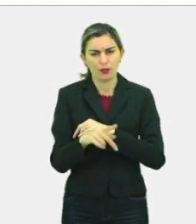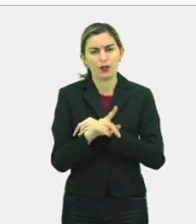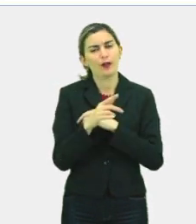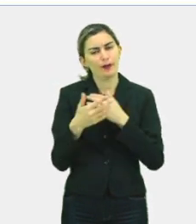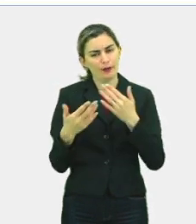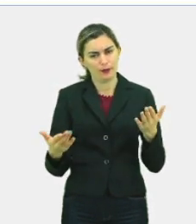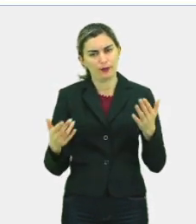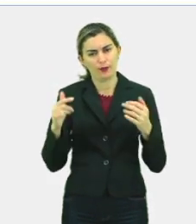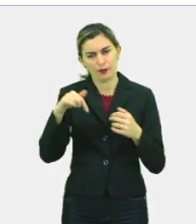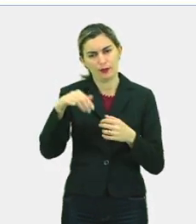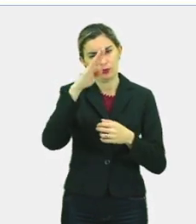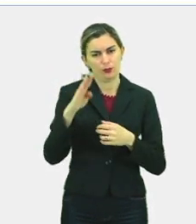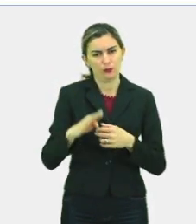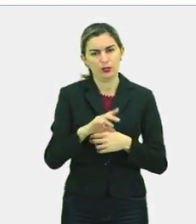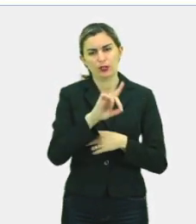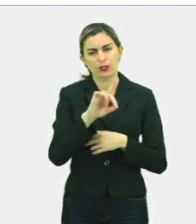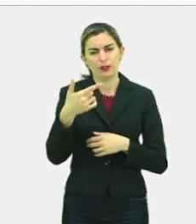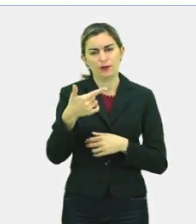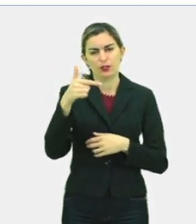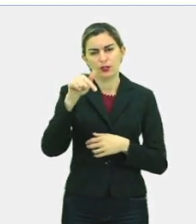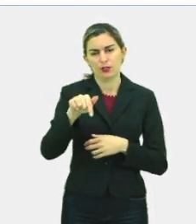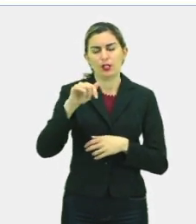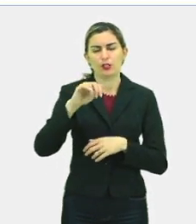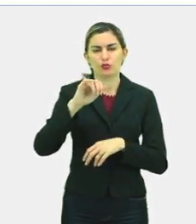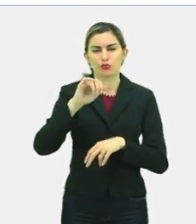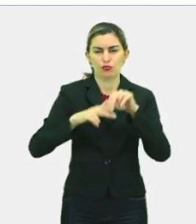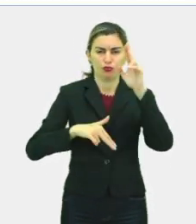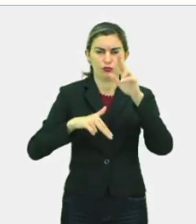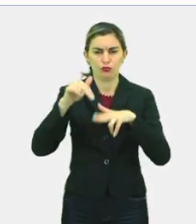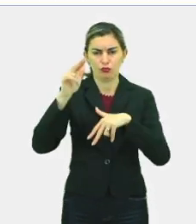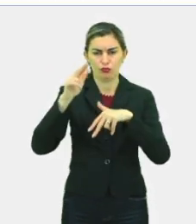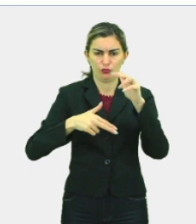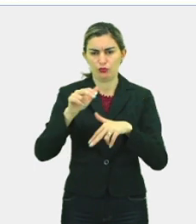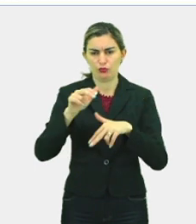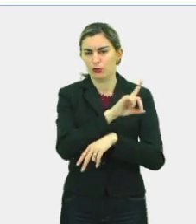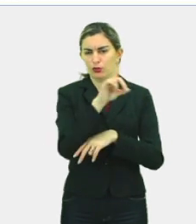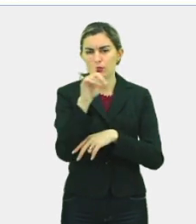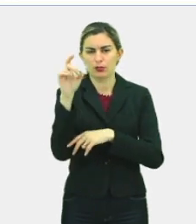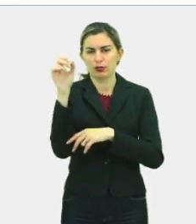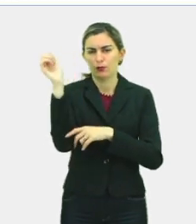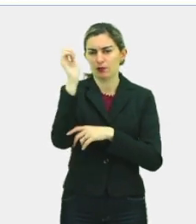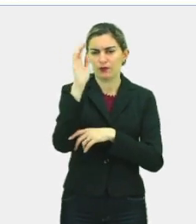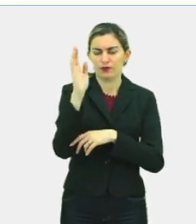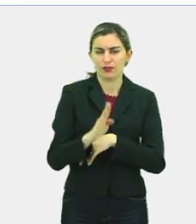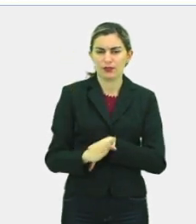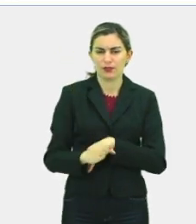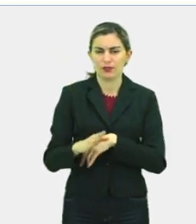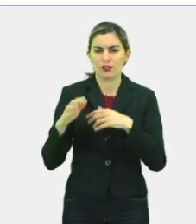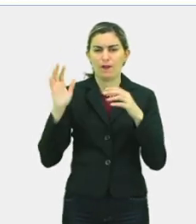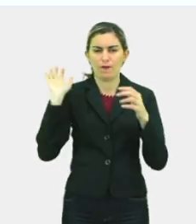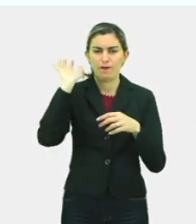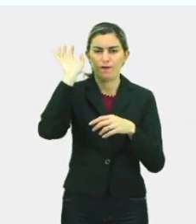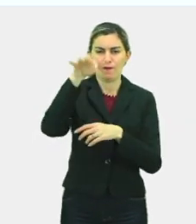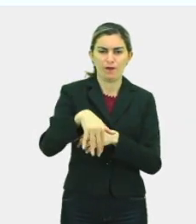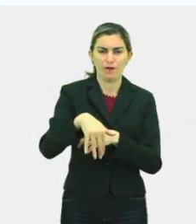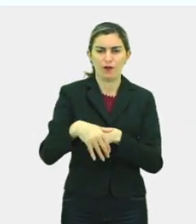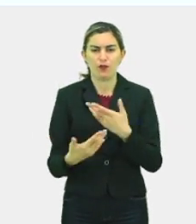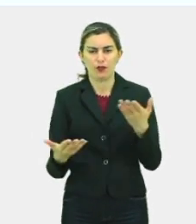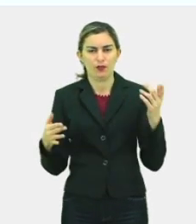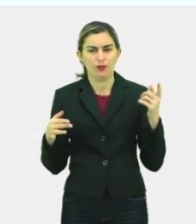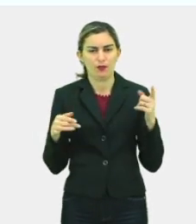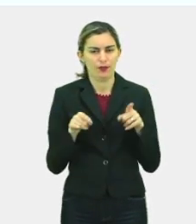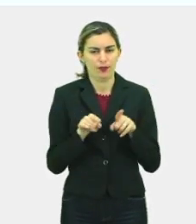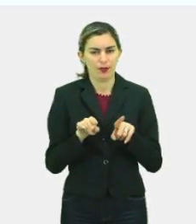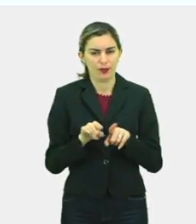dele? Pois é, aqui no Brasil, dia 27 de junho, é comemorado o Dia Nacional do Vôlei. E aí, para